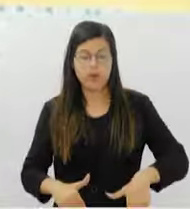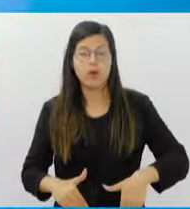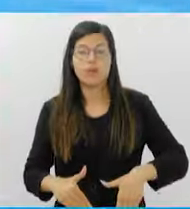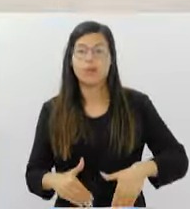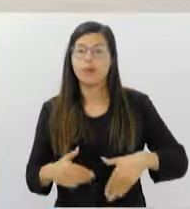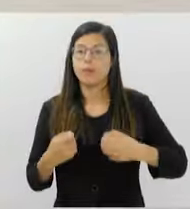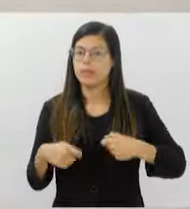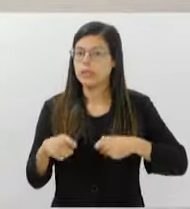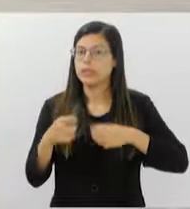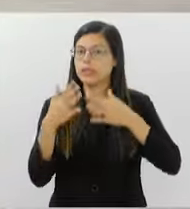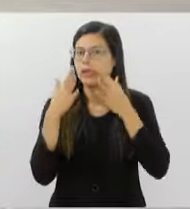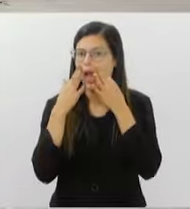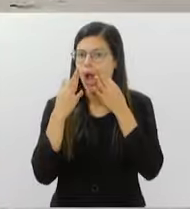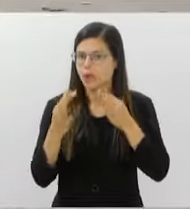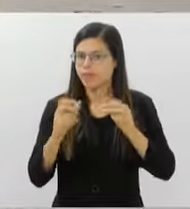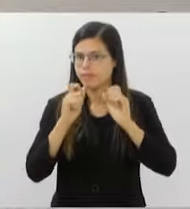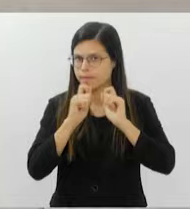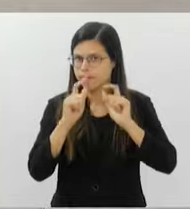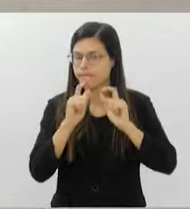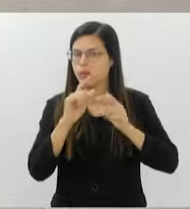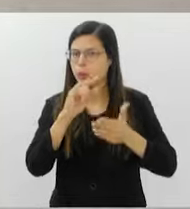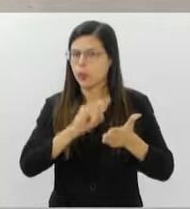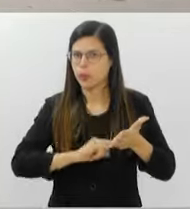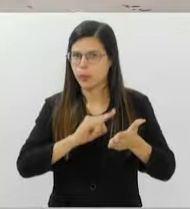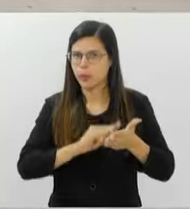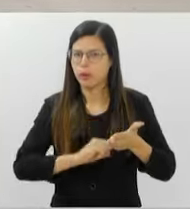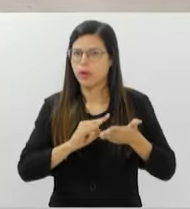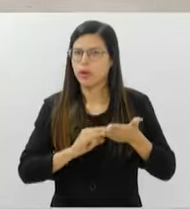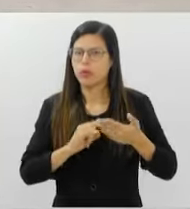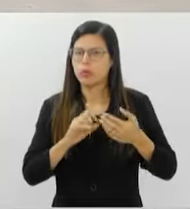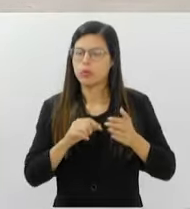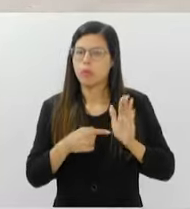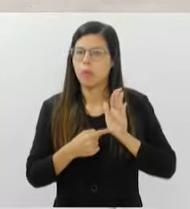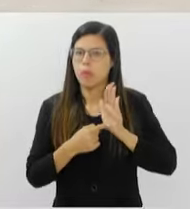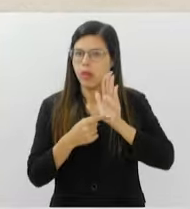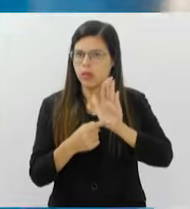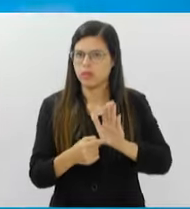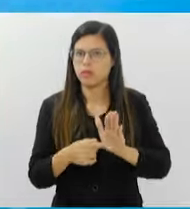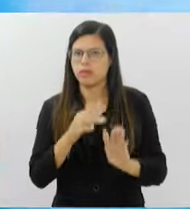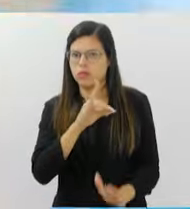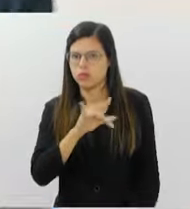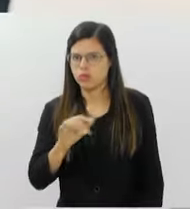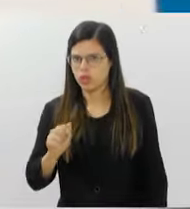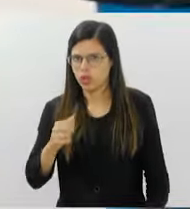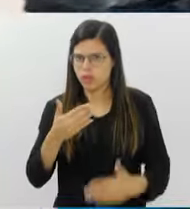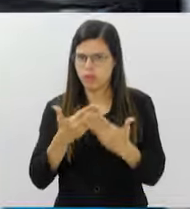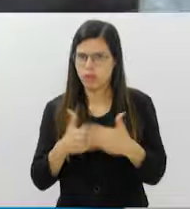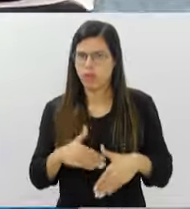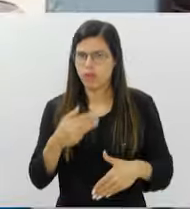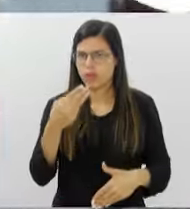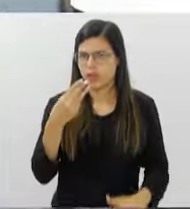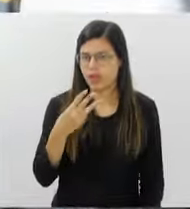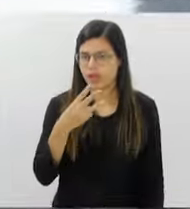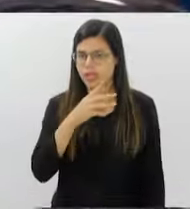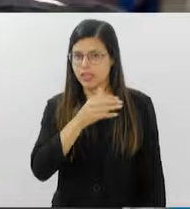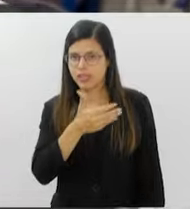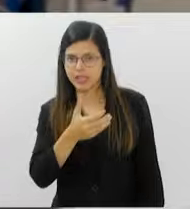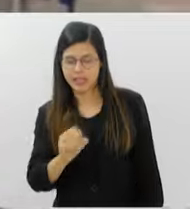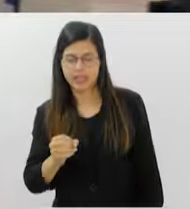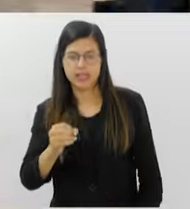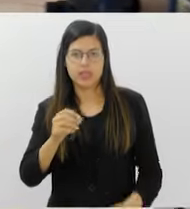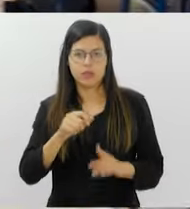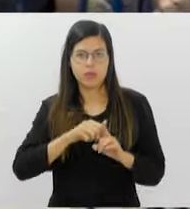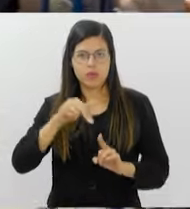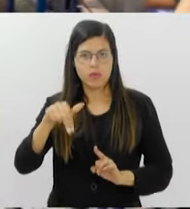Enem, devem ficar atentos quanto aos documentos aceitos para identificação nos dias do exame, 3 e 10 de novembro. Carteira